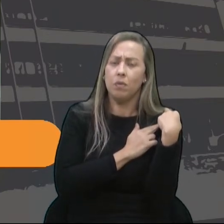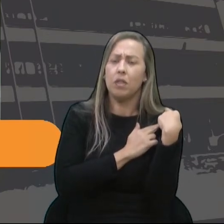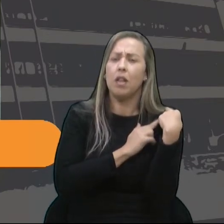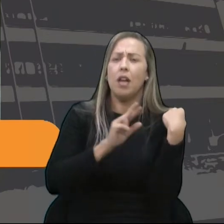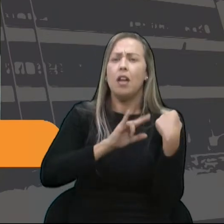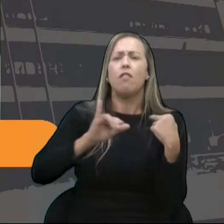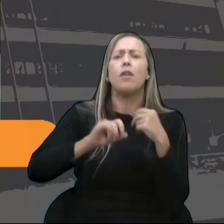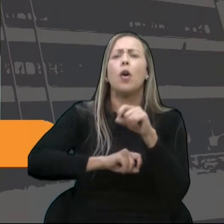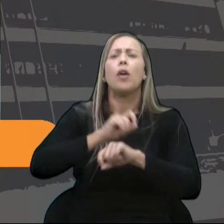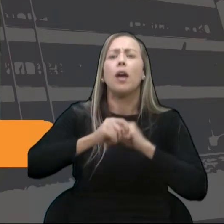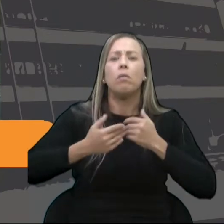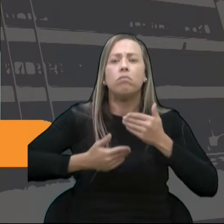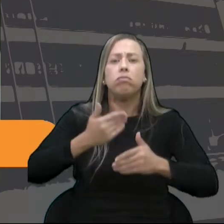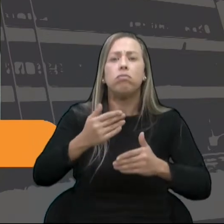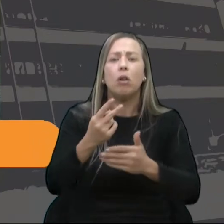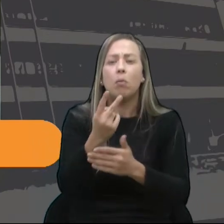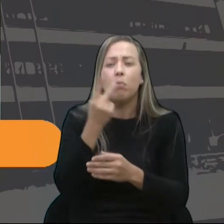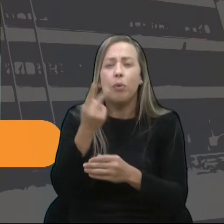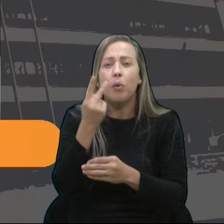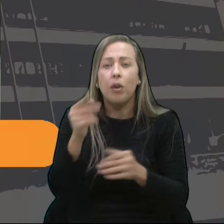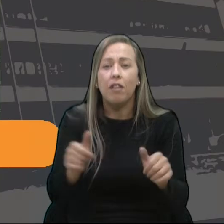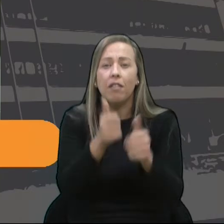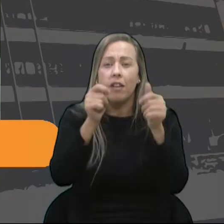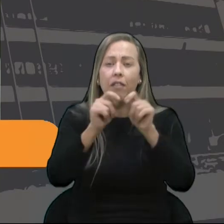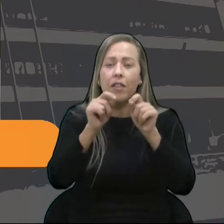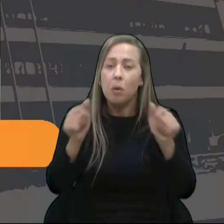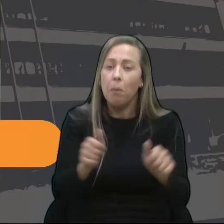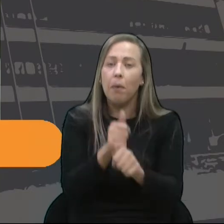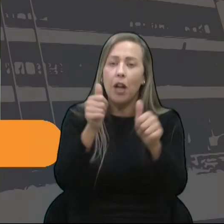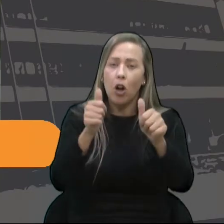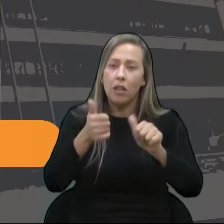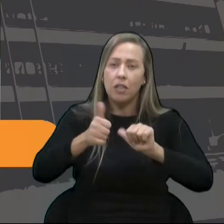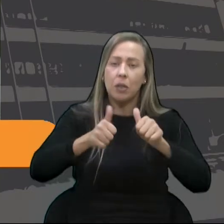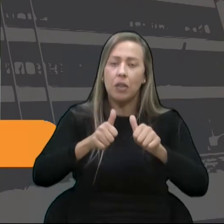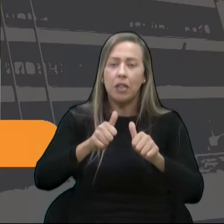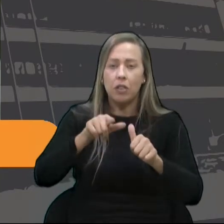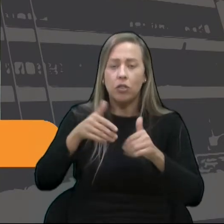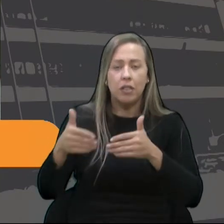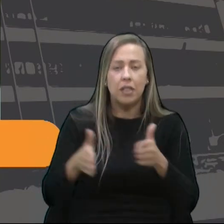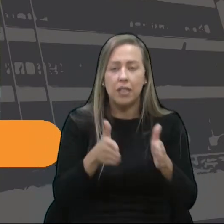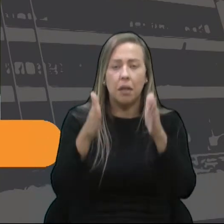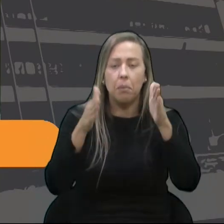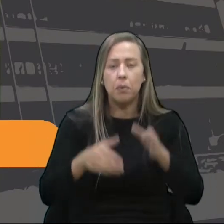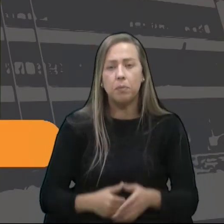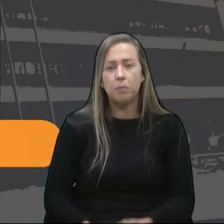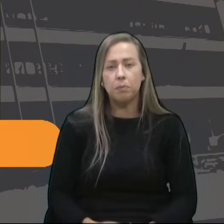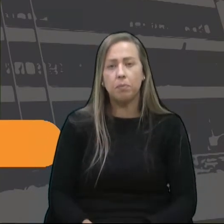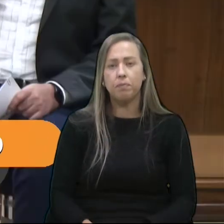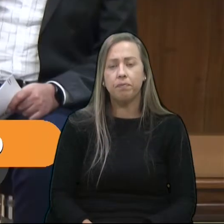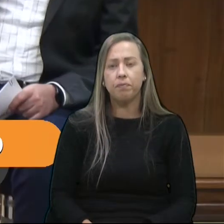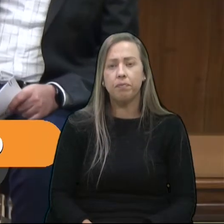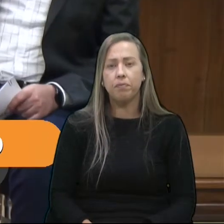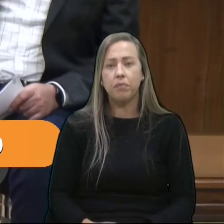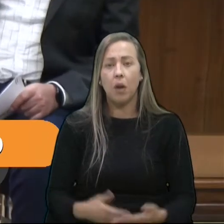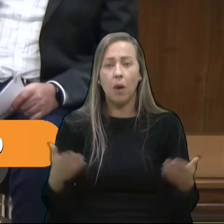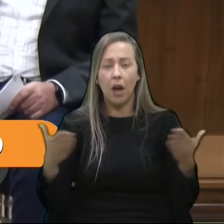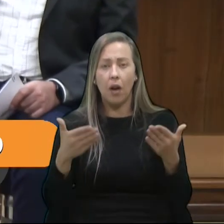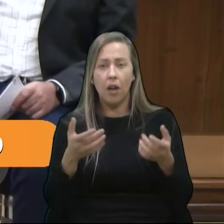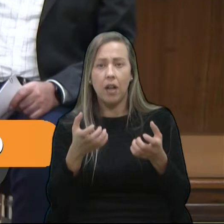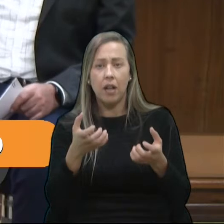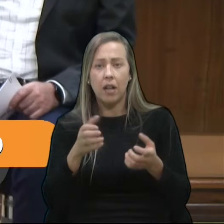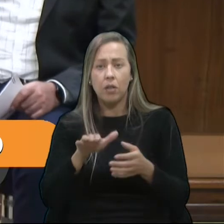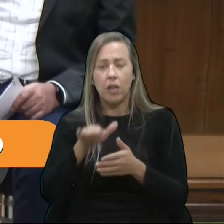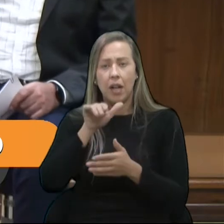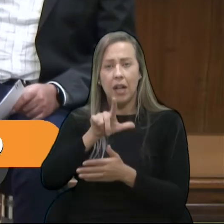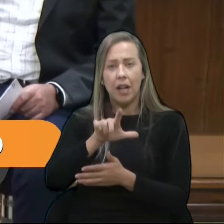vamos procurando sempre fazer o melhor, né? O nosso melhor nesse sentido. Mandar de imediato já para a